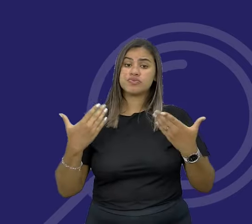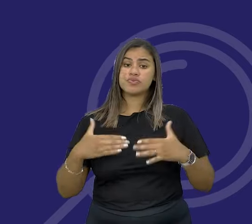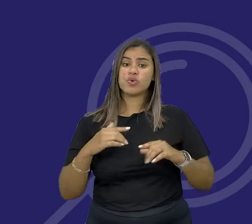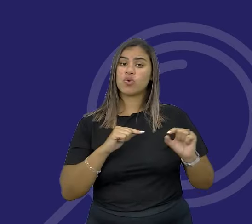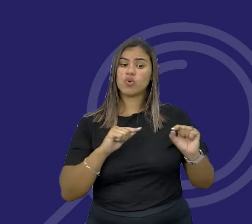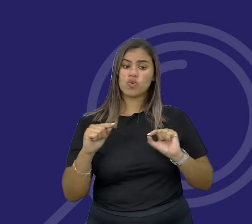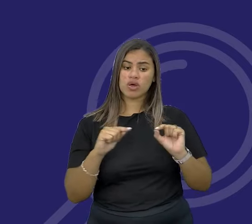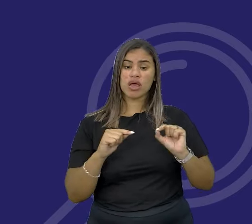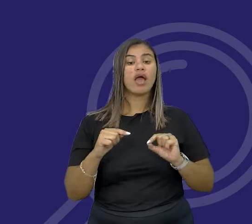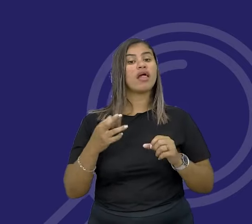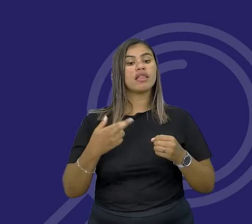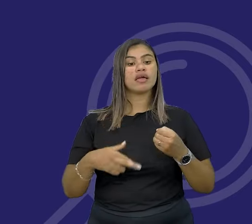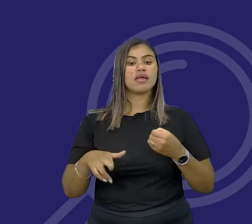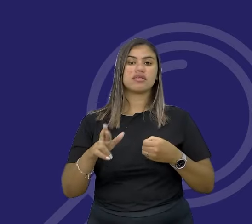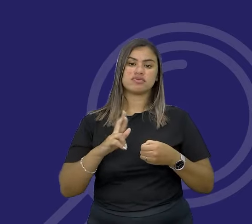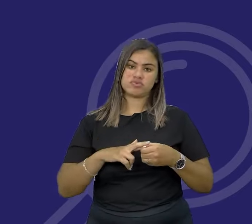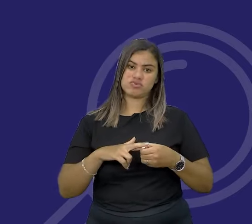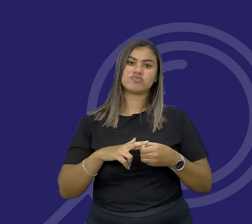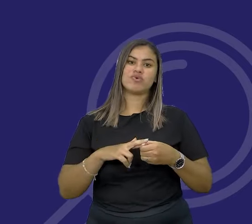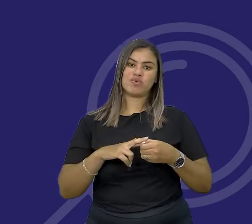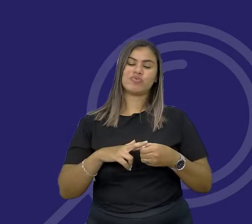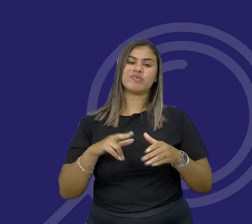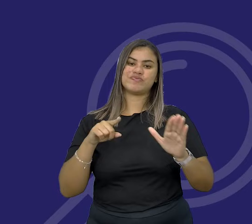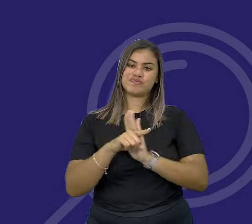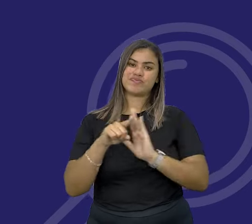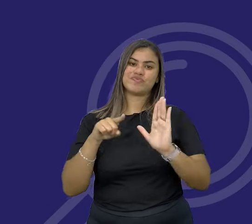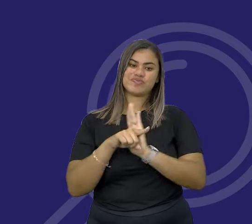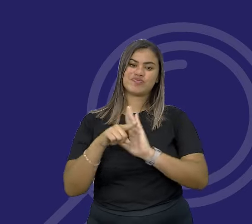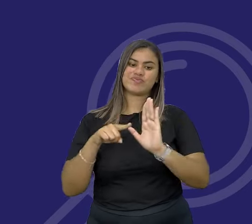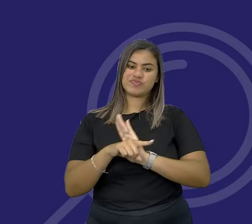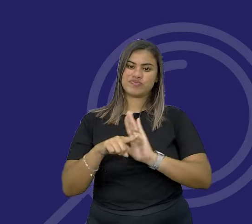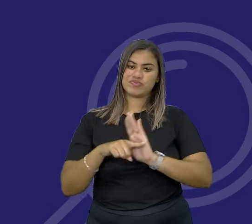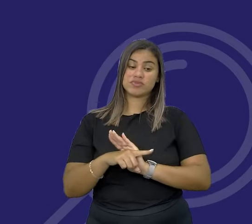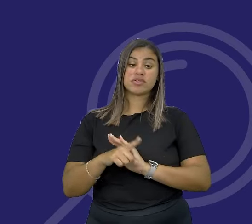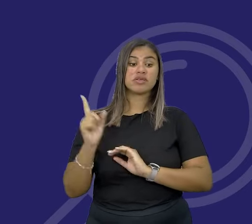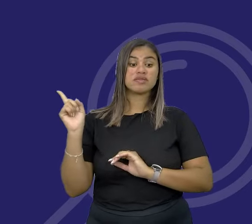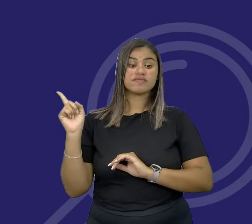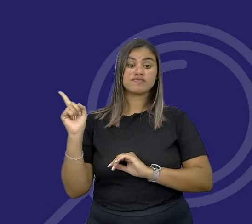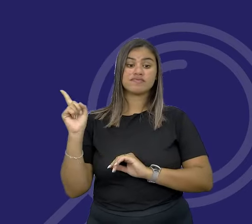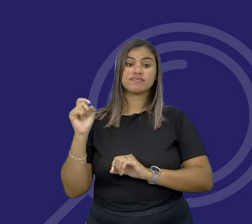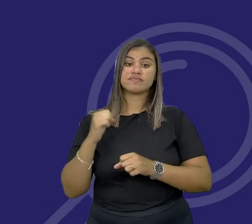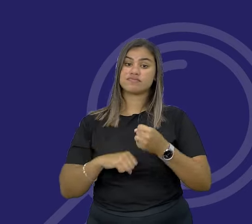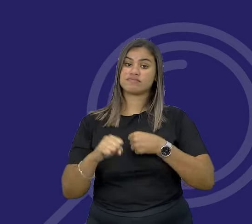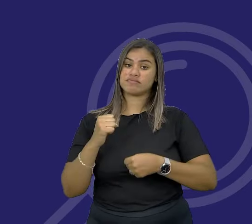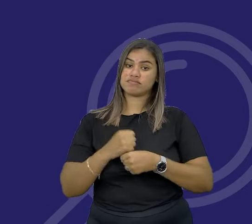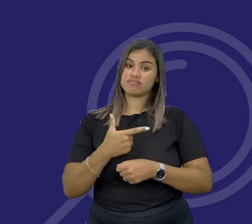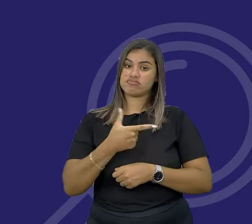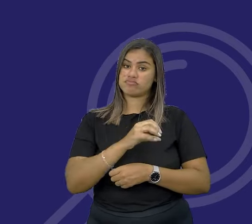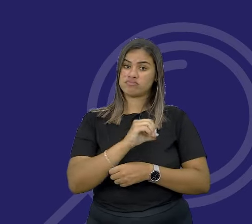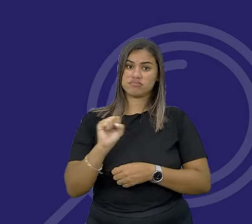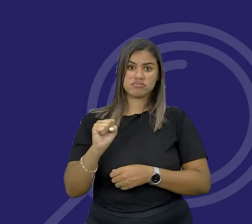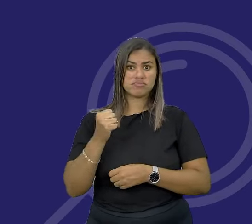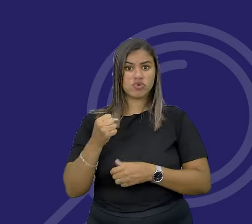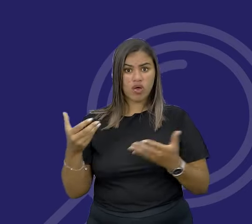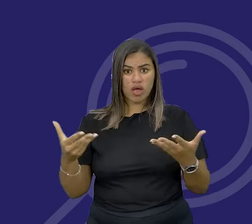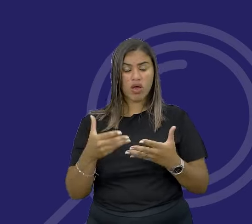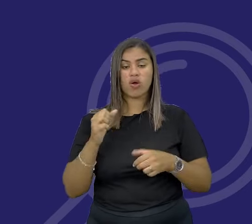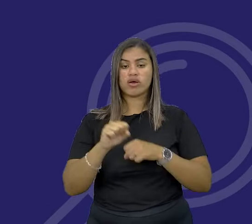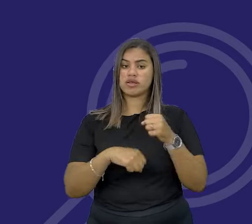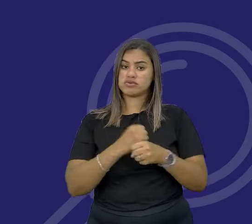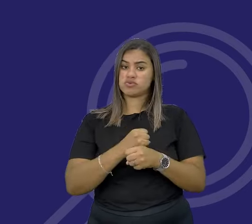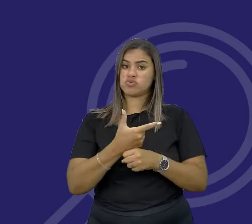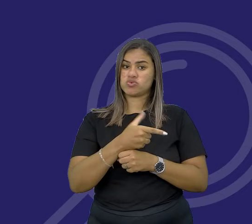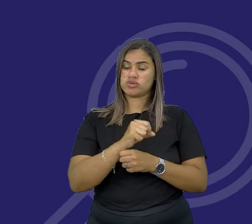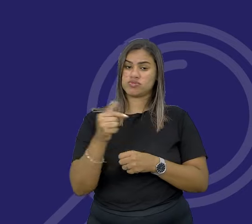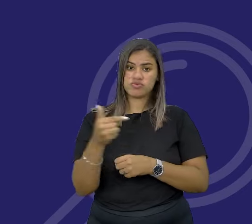retoma questões, ele tem um banco de questões. Então, essa questão de 2008, ela pode vir a cair agora em